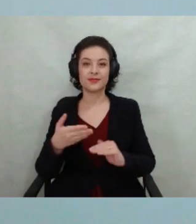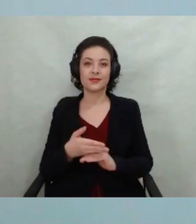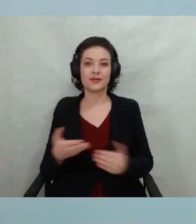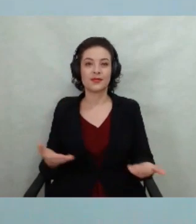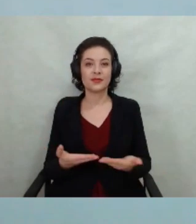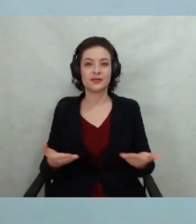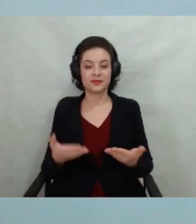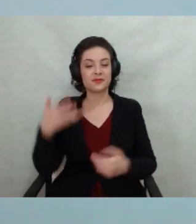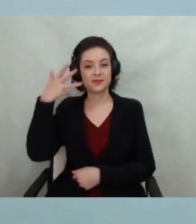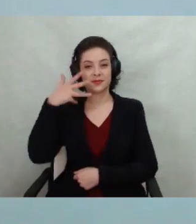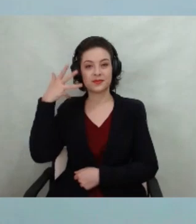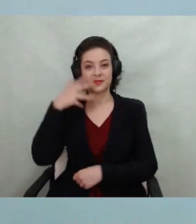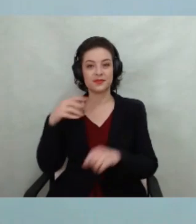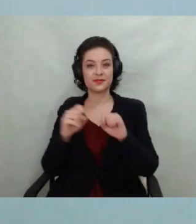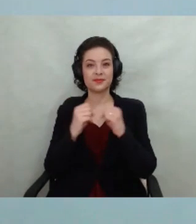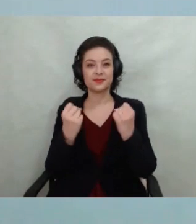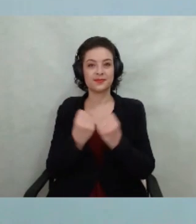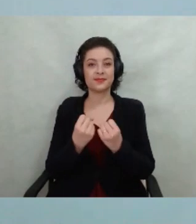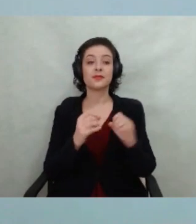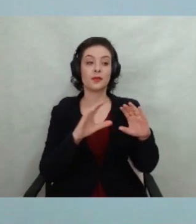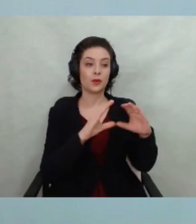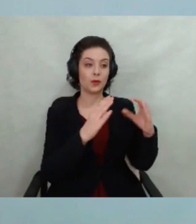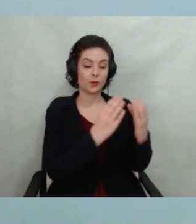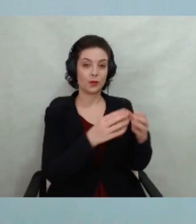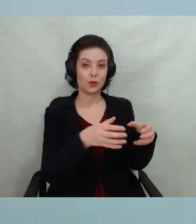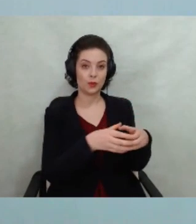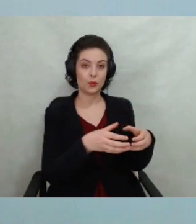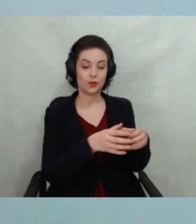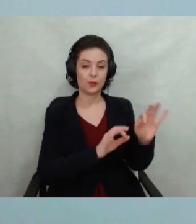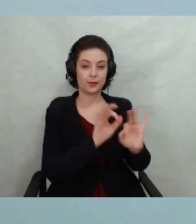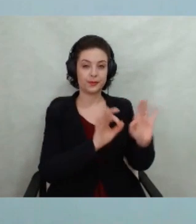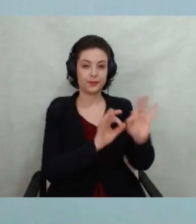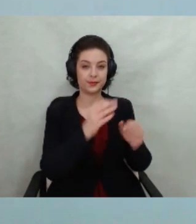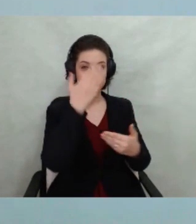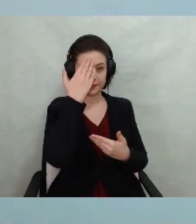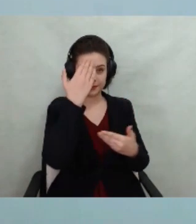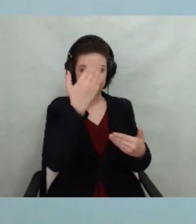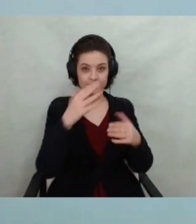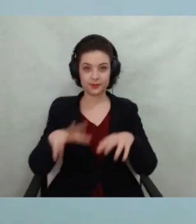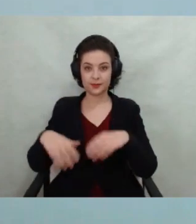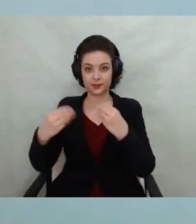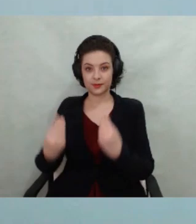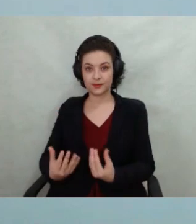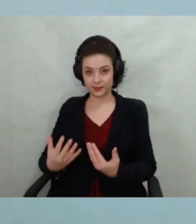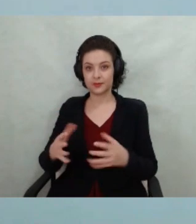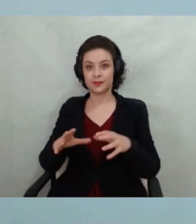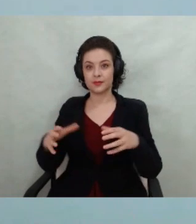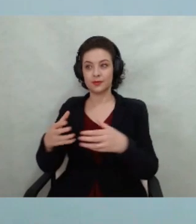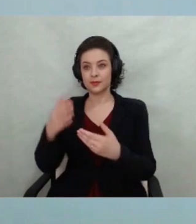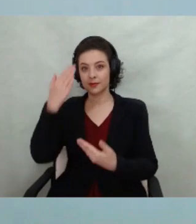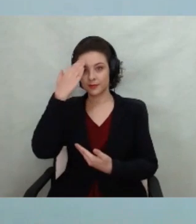Agradeço especialmente a comissão organizadora e toda a comunidade da Unifesp. É com